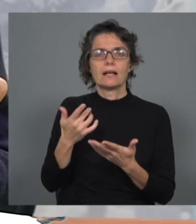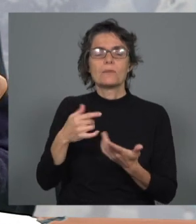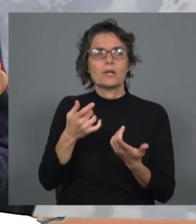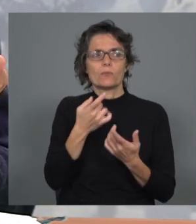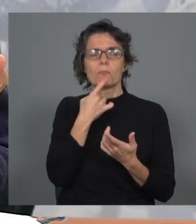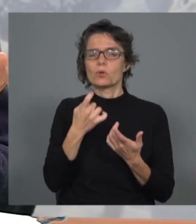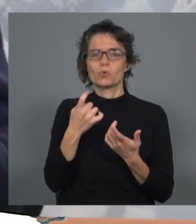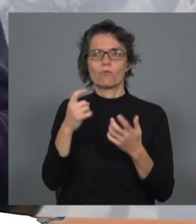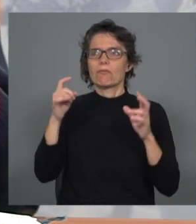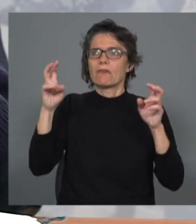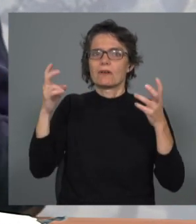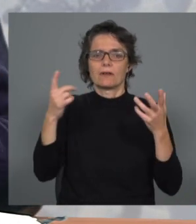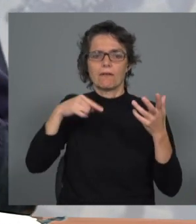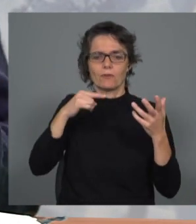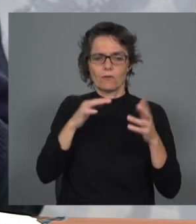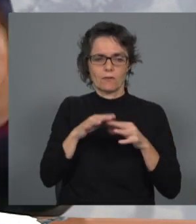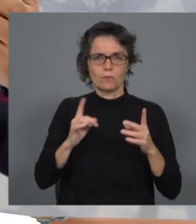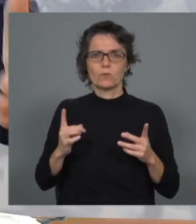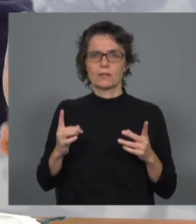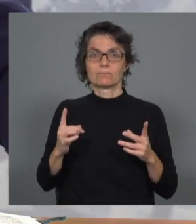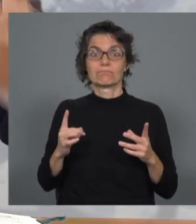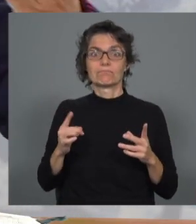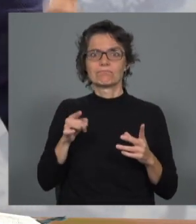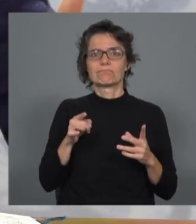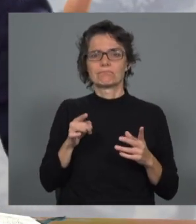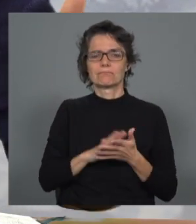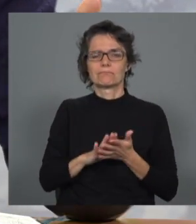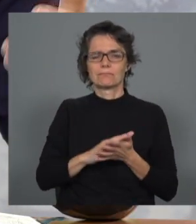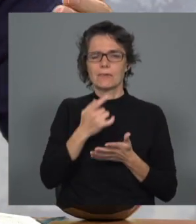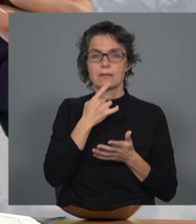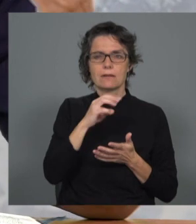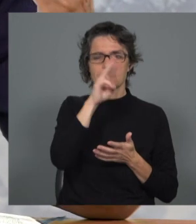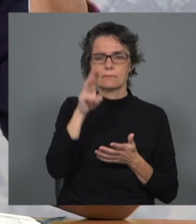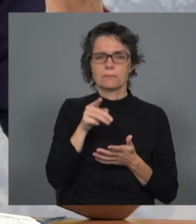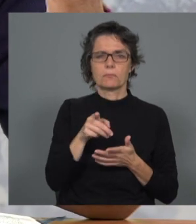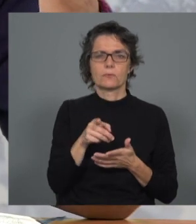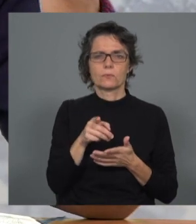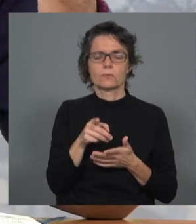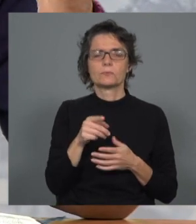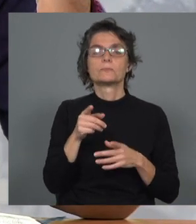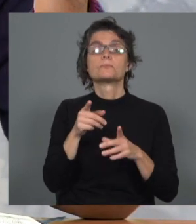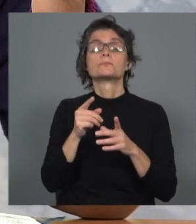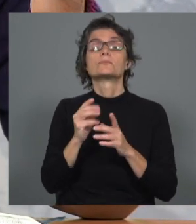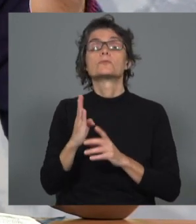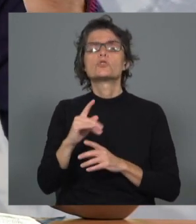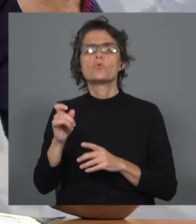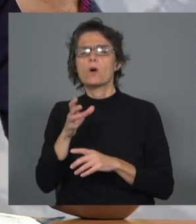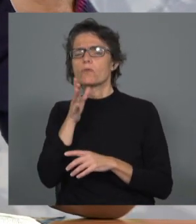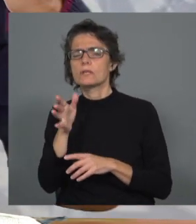fazer? A máxima é esta, que João disse: quem tiver 2